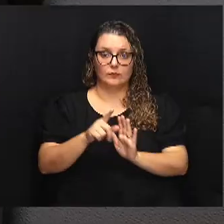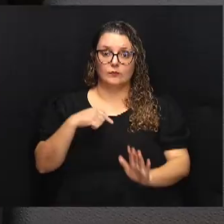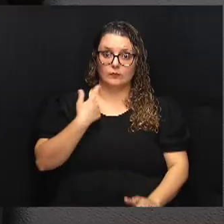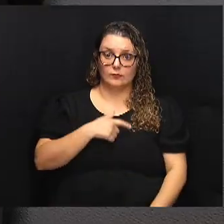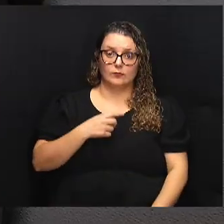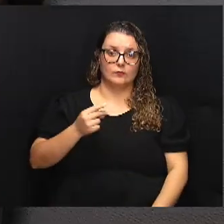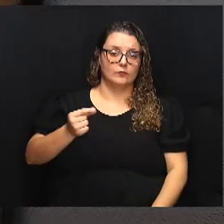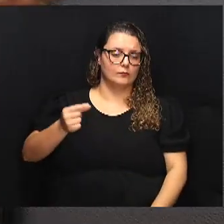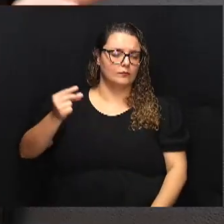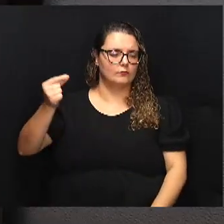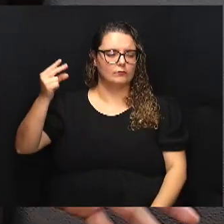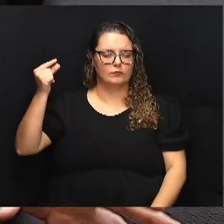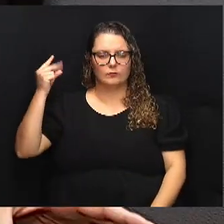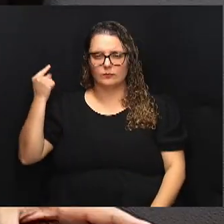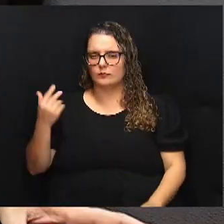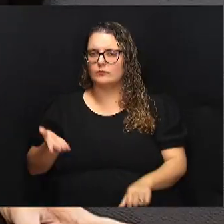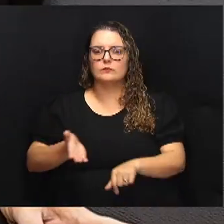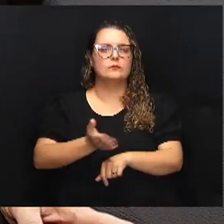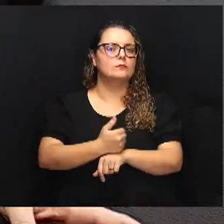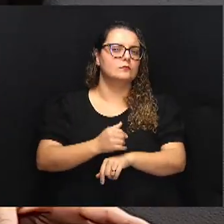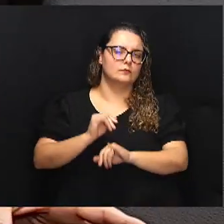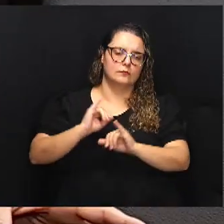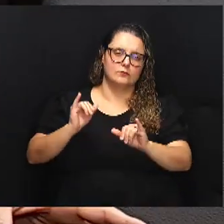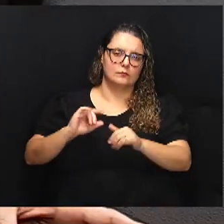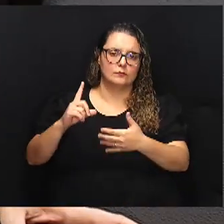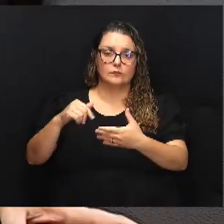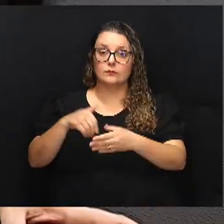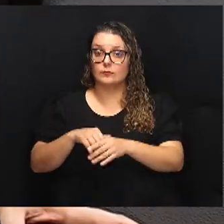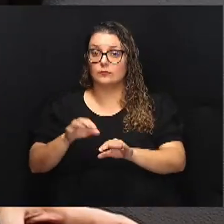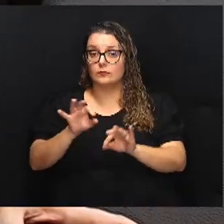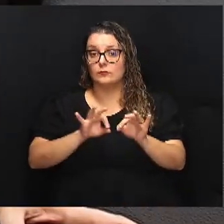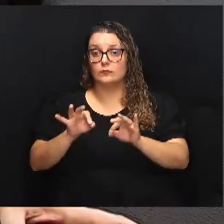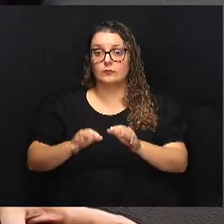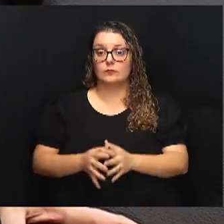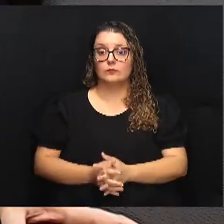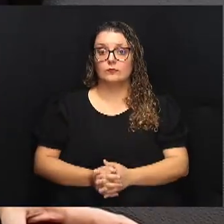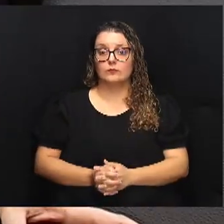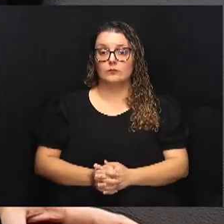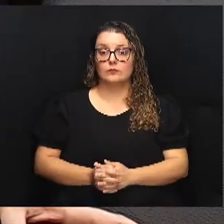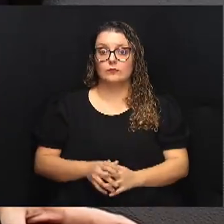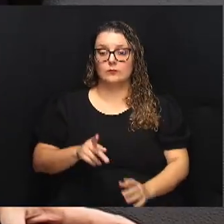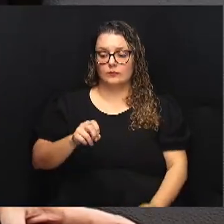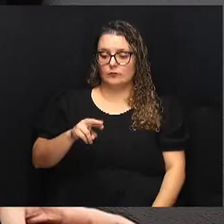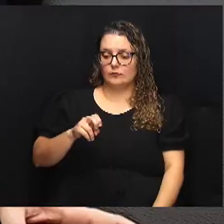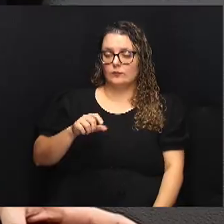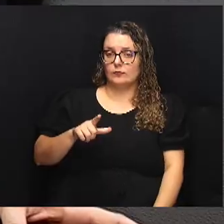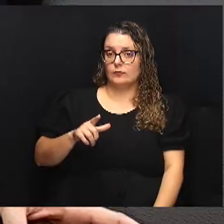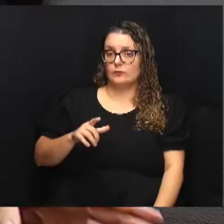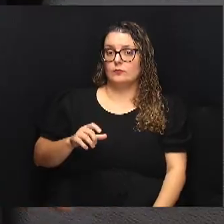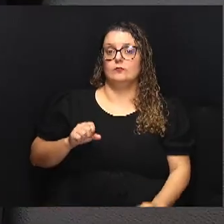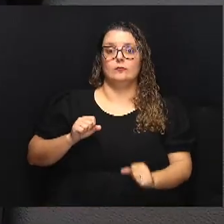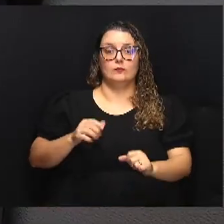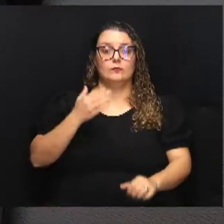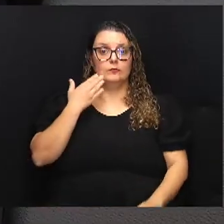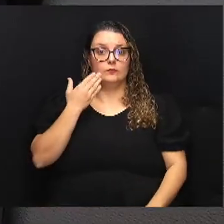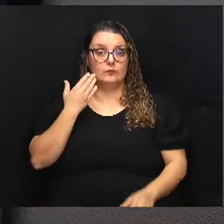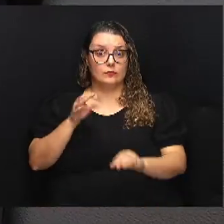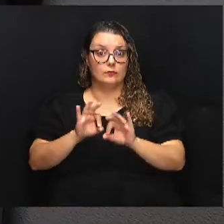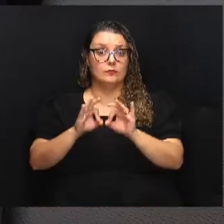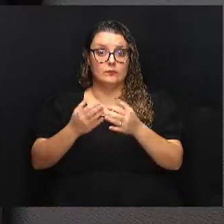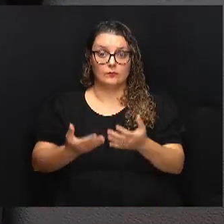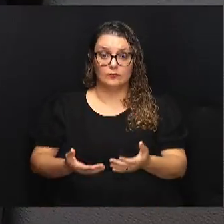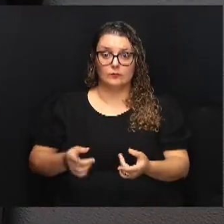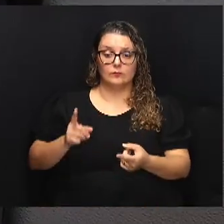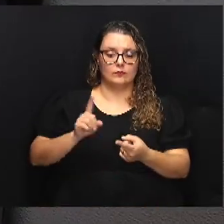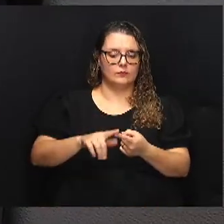muito tempo, bem antes de campanha eleitoral. Um projeto, esse portal possa facilitar para a família, né? Questão